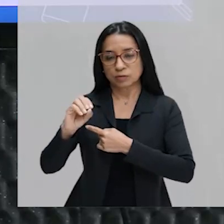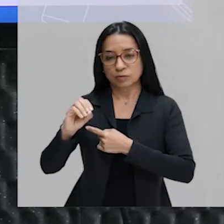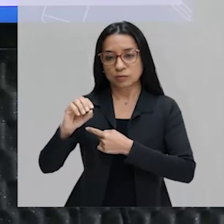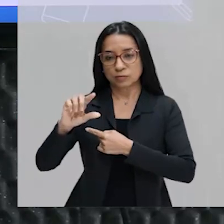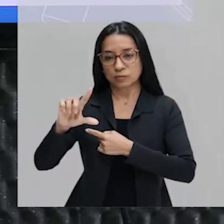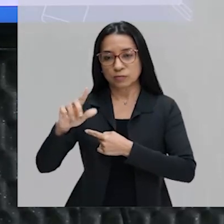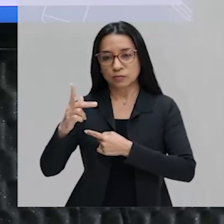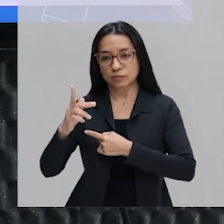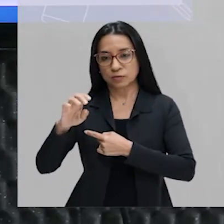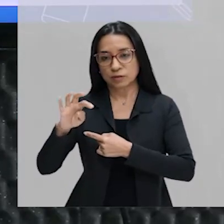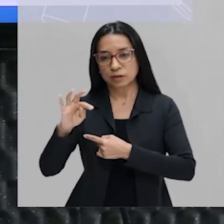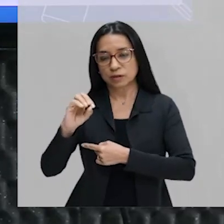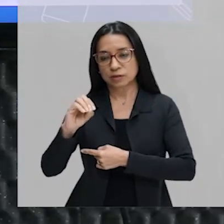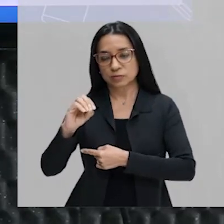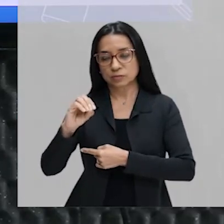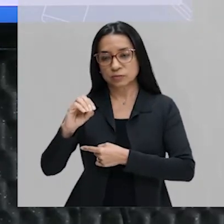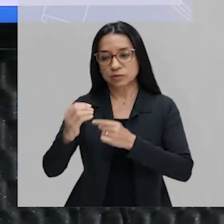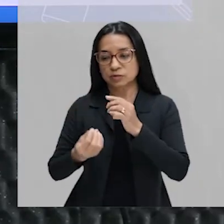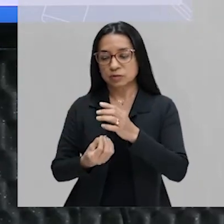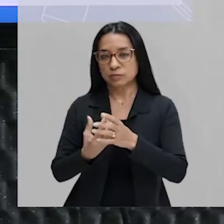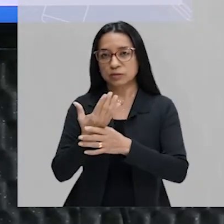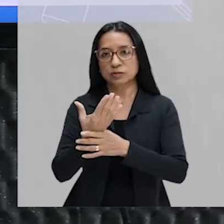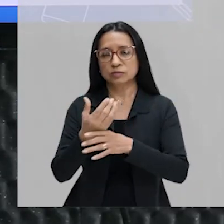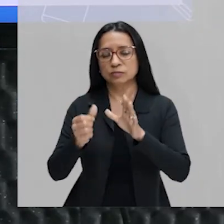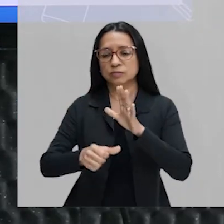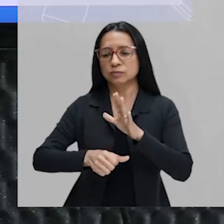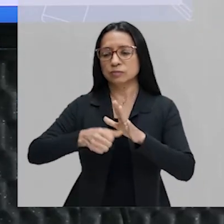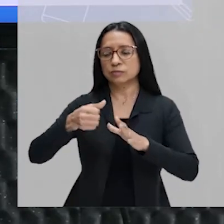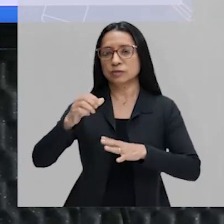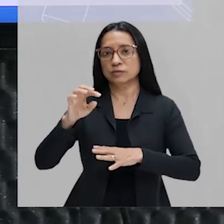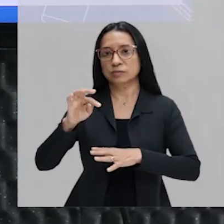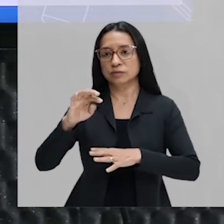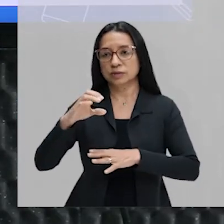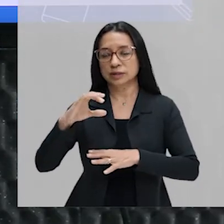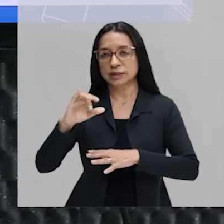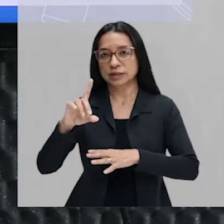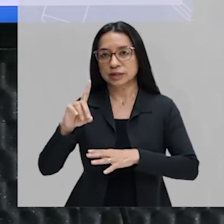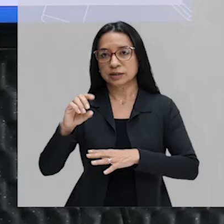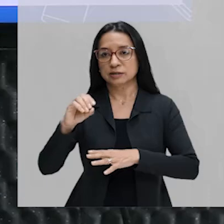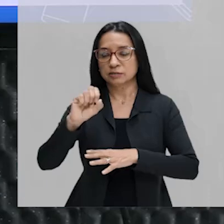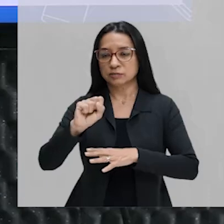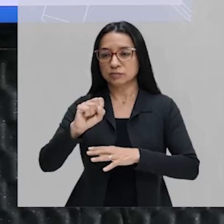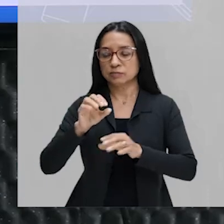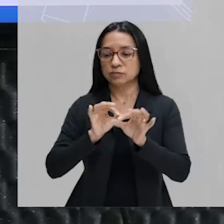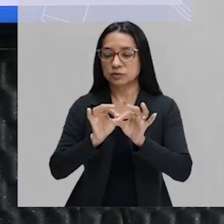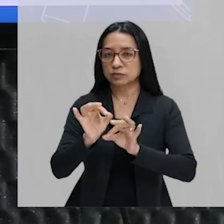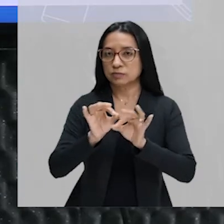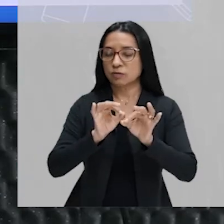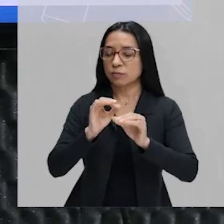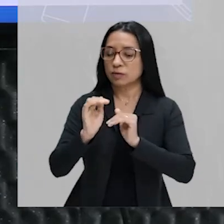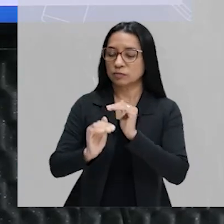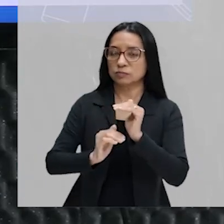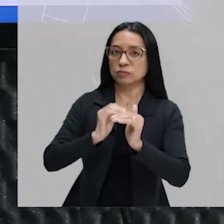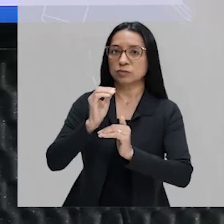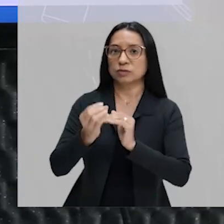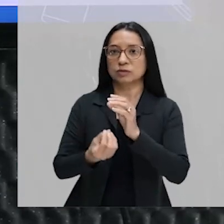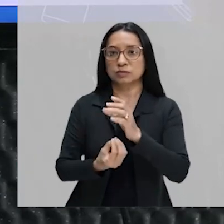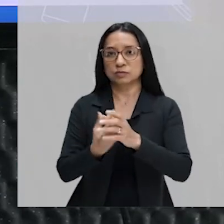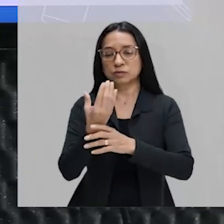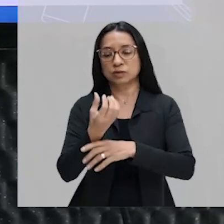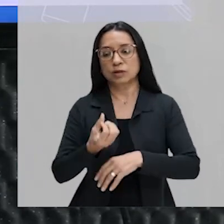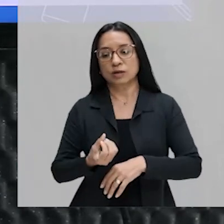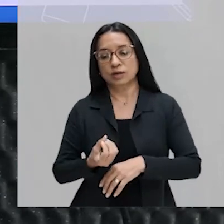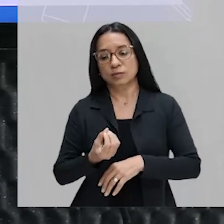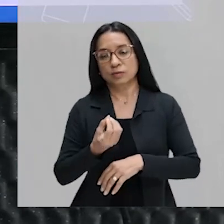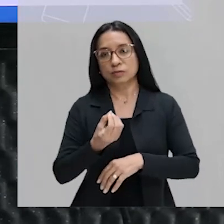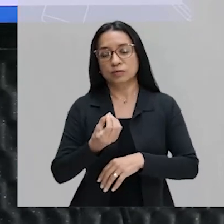os primeiros tecidos que vão se formar ali durante o processo de embriologia da ave ou do mamífero,